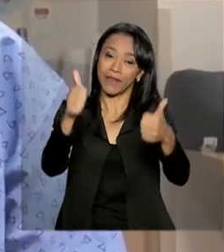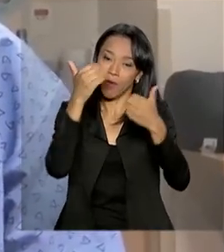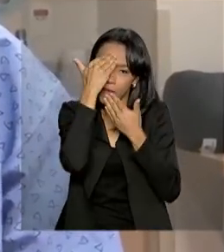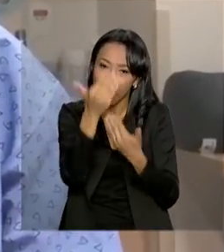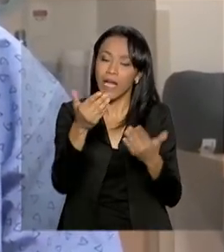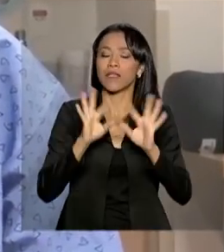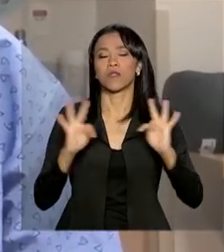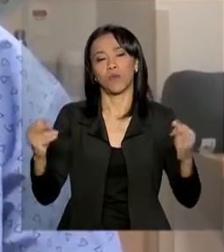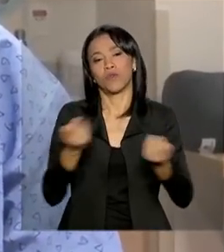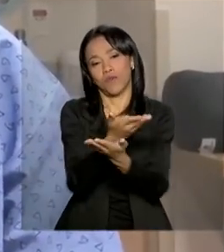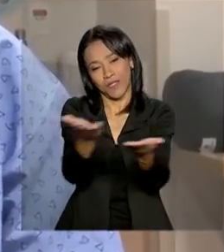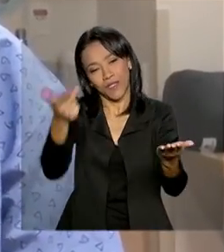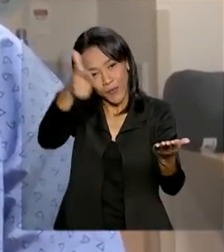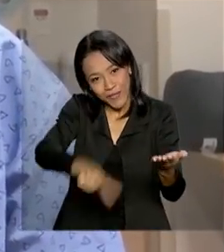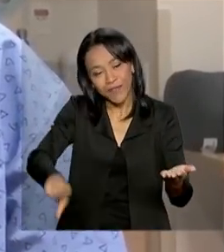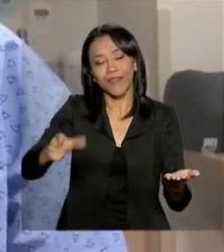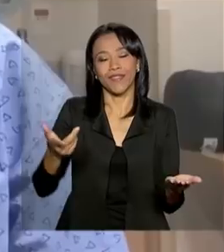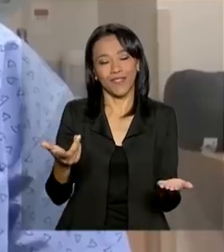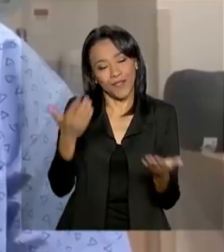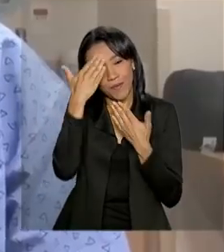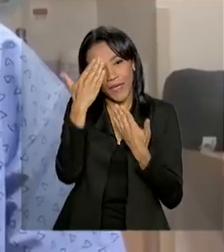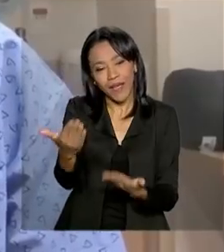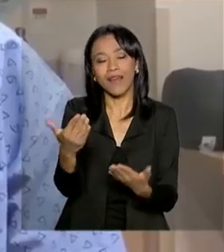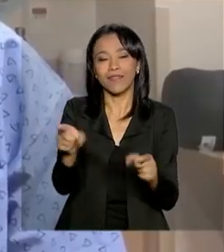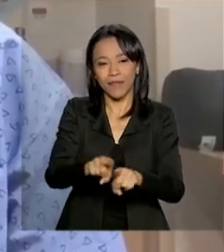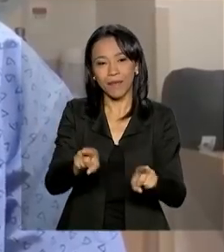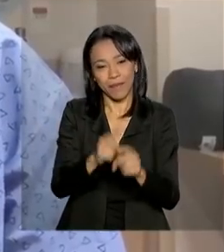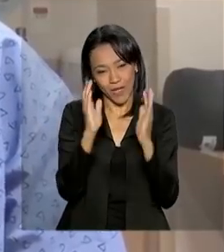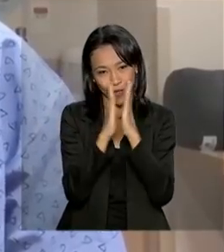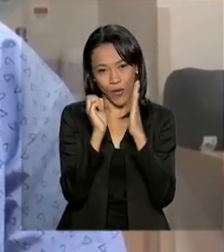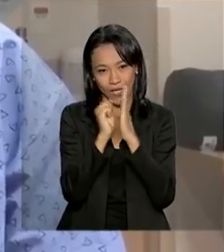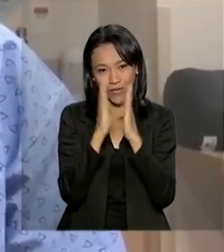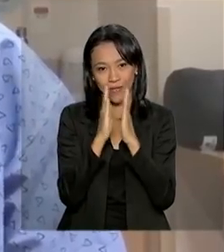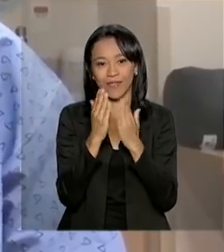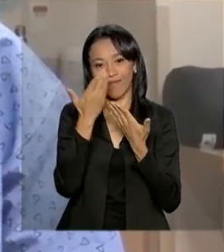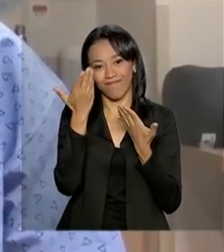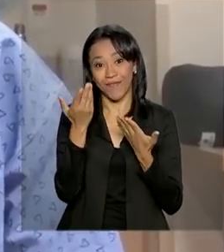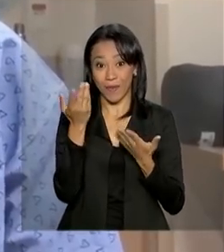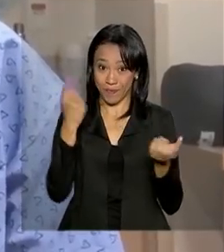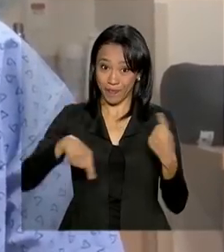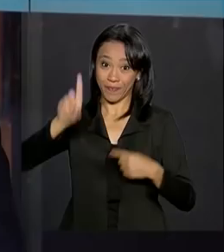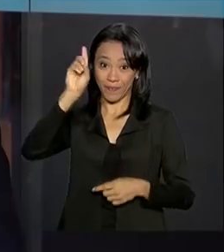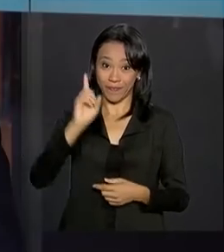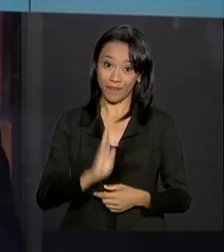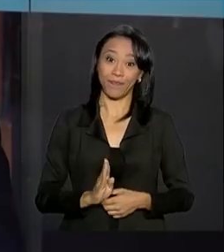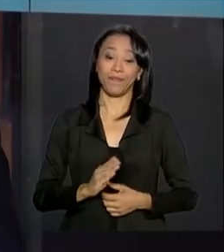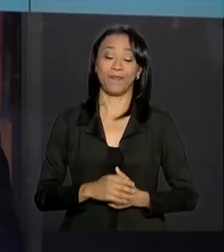obrigado a todos vocês, mais uma vez, e obrigado também pelas orações. O Brasil é nosso.